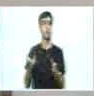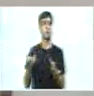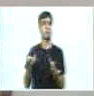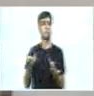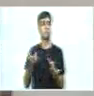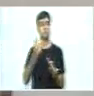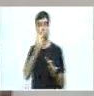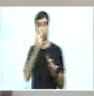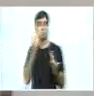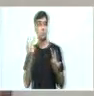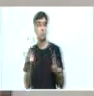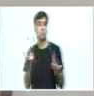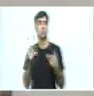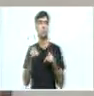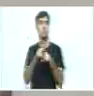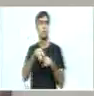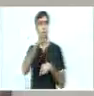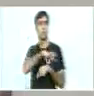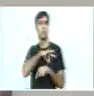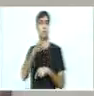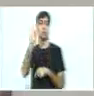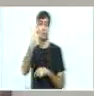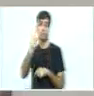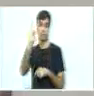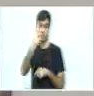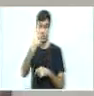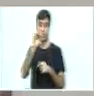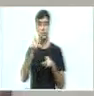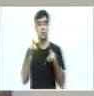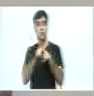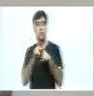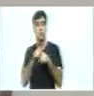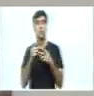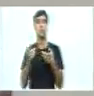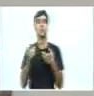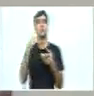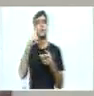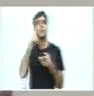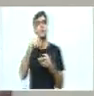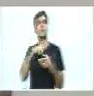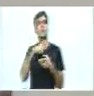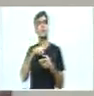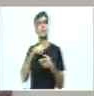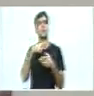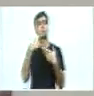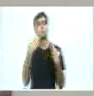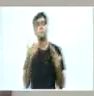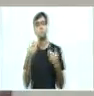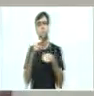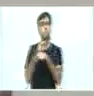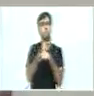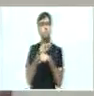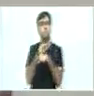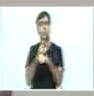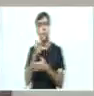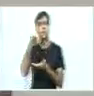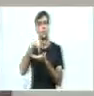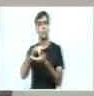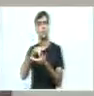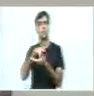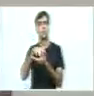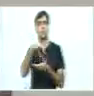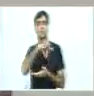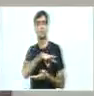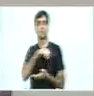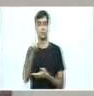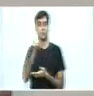polícia, a nível federal, fazendo o papel de Gestapo e não de polícia propriamente